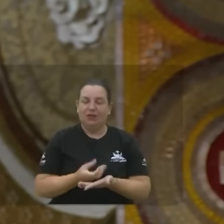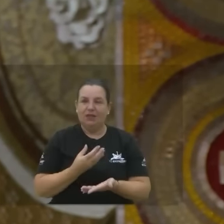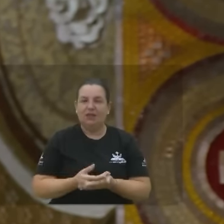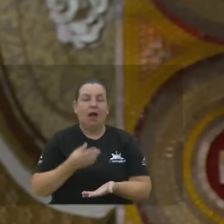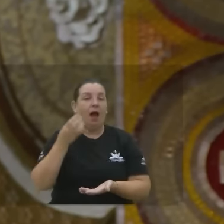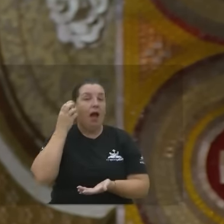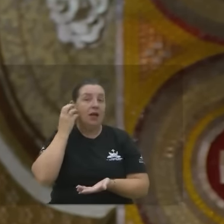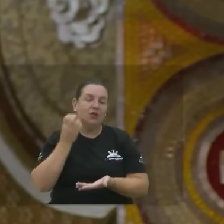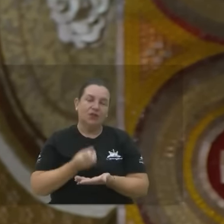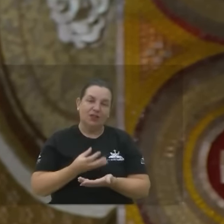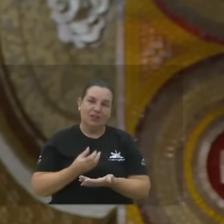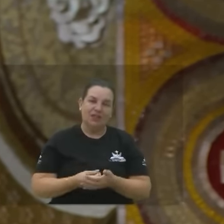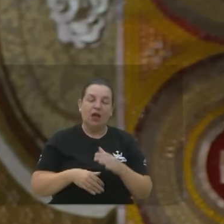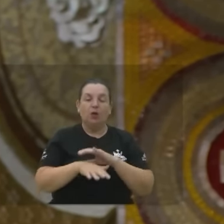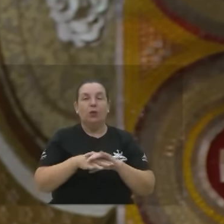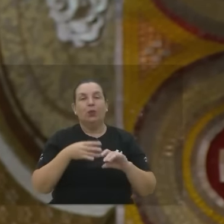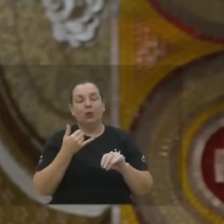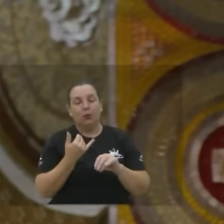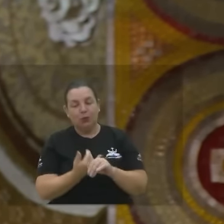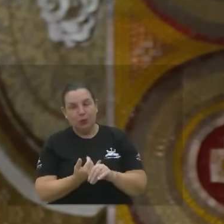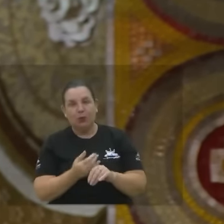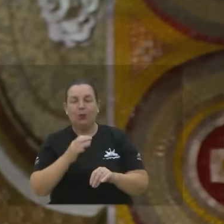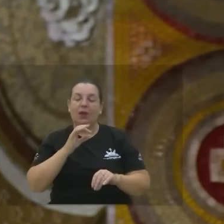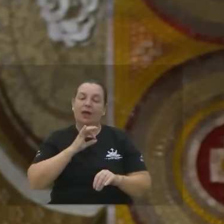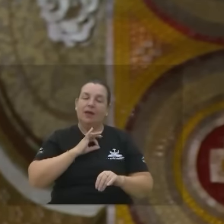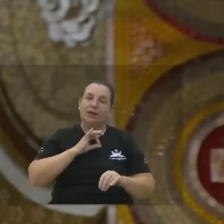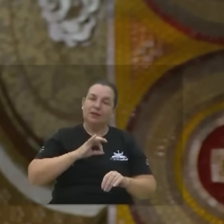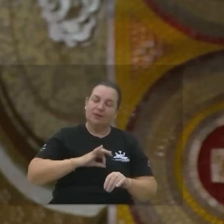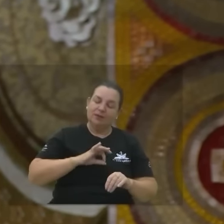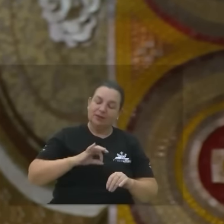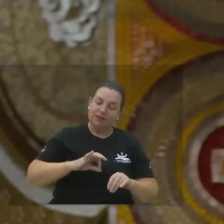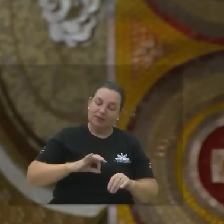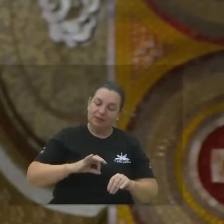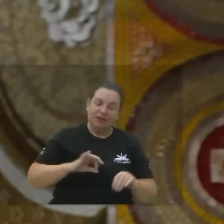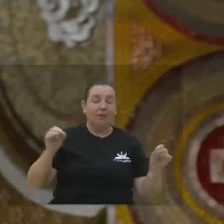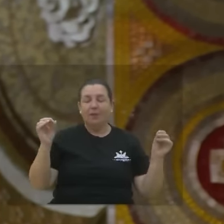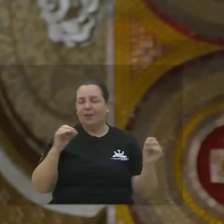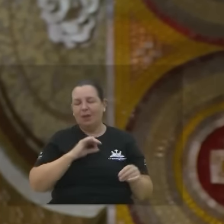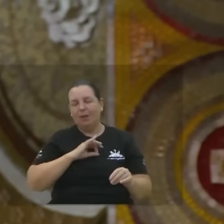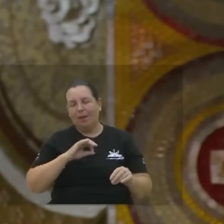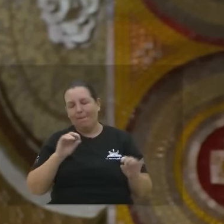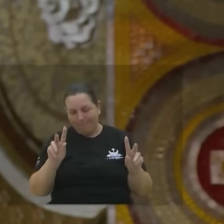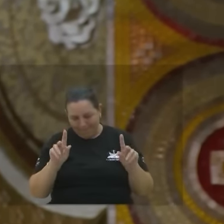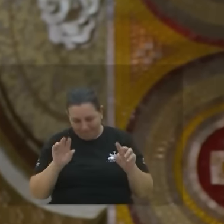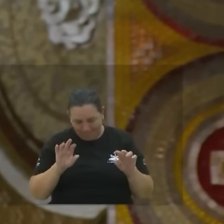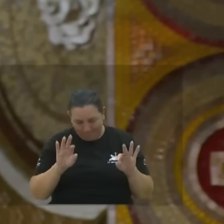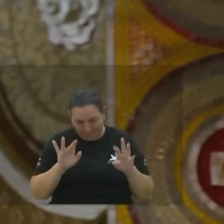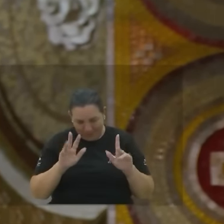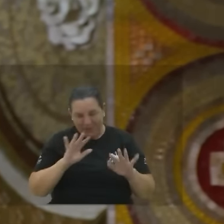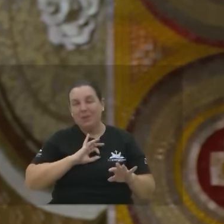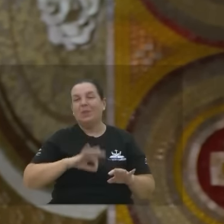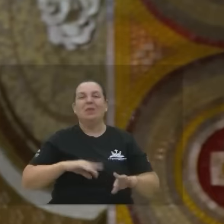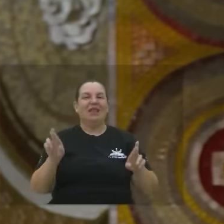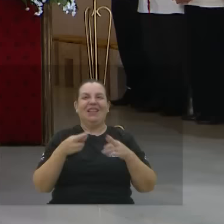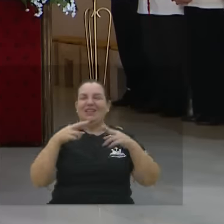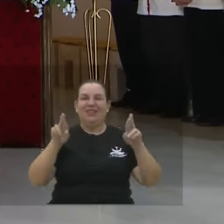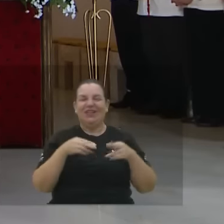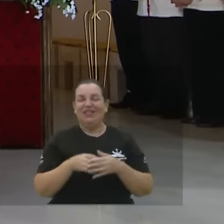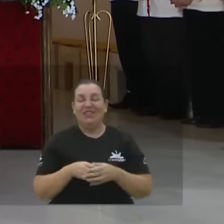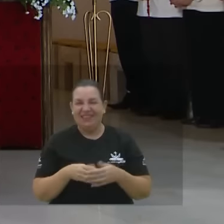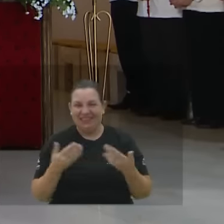Evangelizar, Rádio Evangelizar, TVs Irmãs, Rádios Irmãs, YouTube Padre Manzotti.